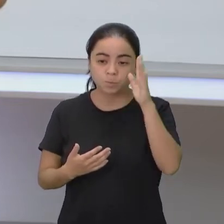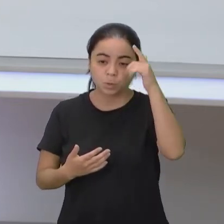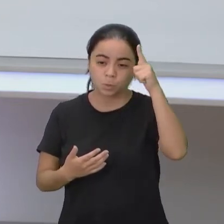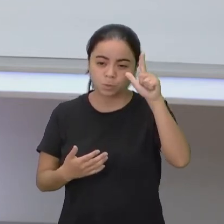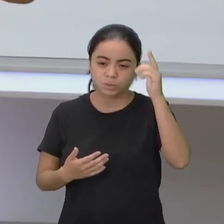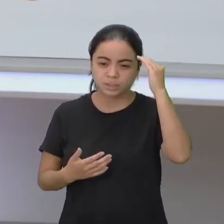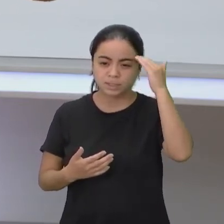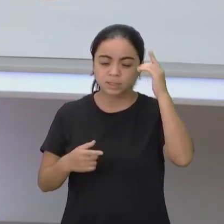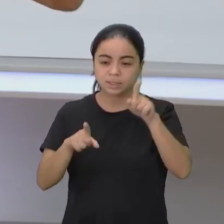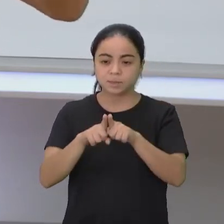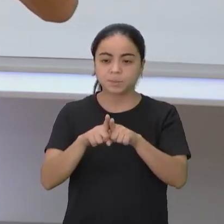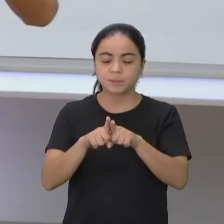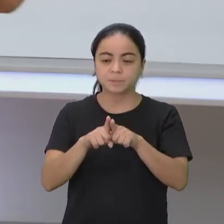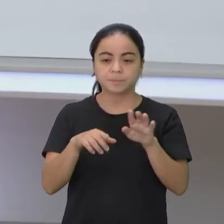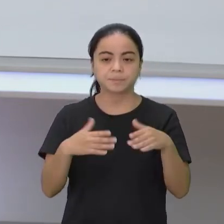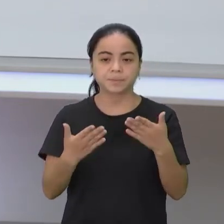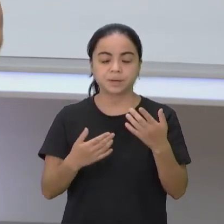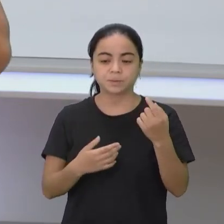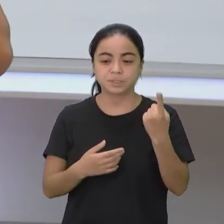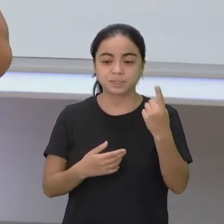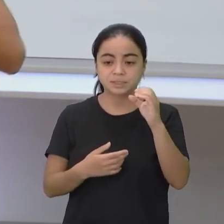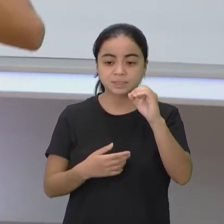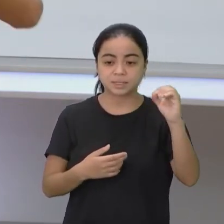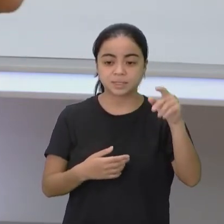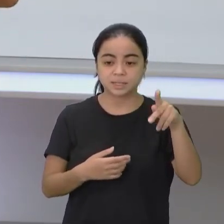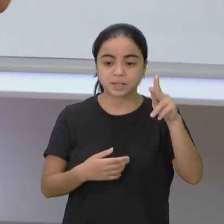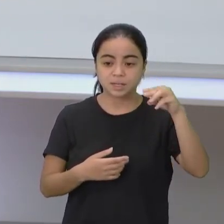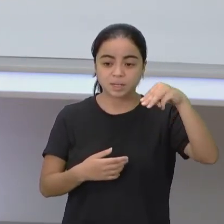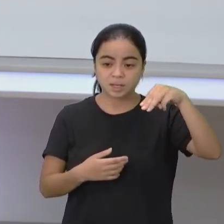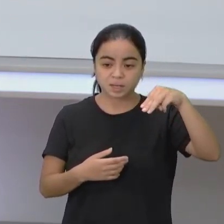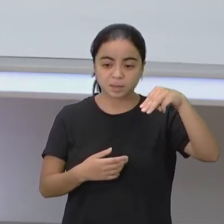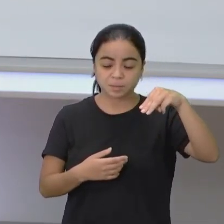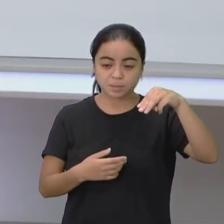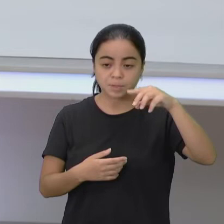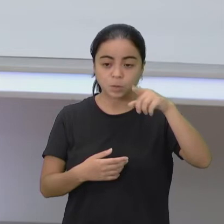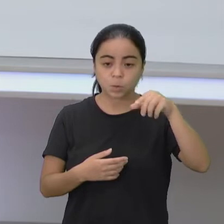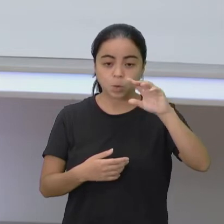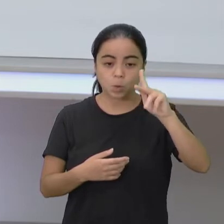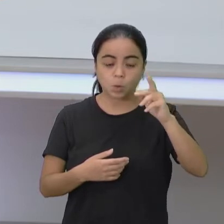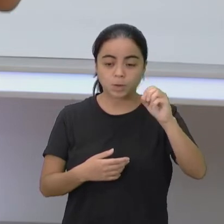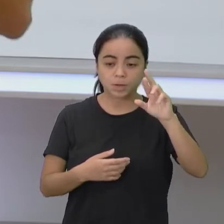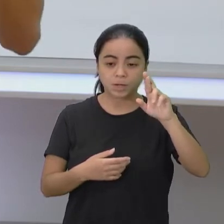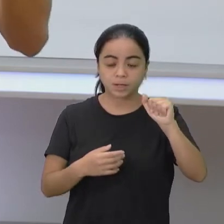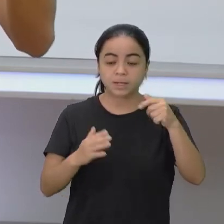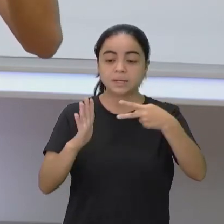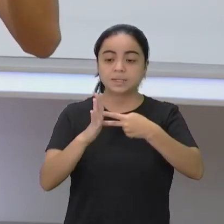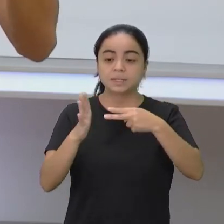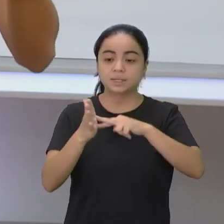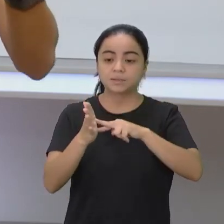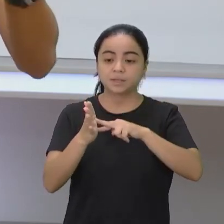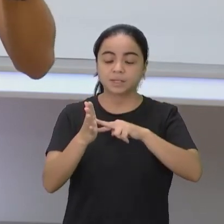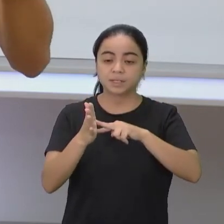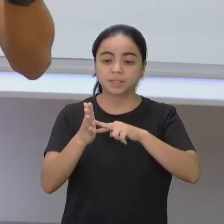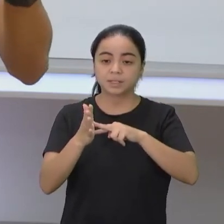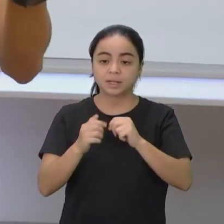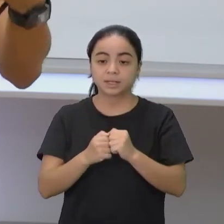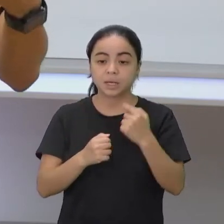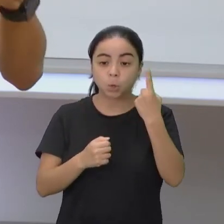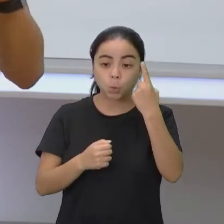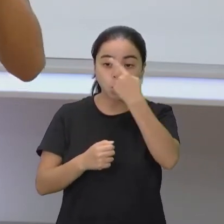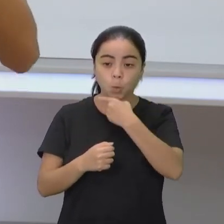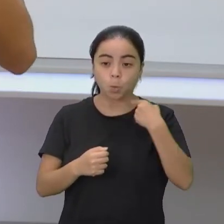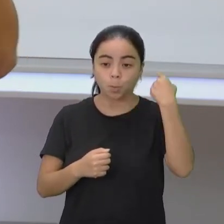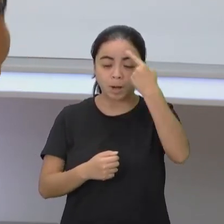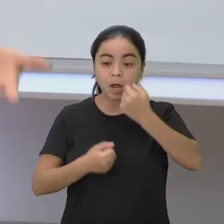né? 100 km por hora significa que a cada hora que passa, o móvel, né, o automóvel, o caminhão, o